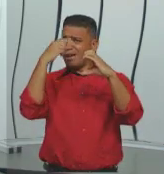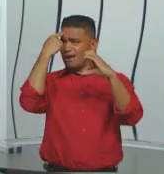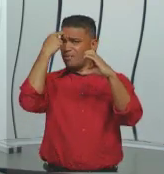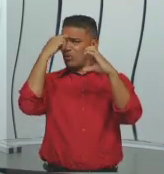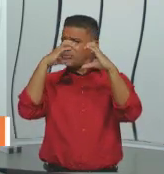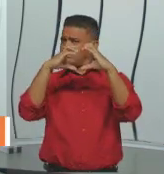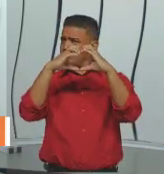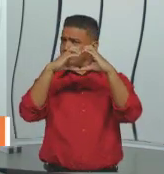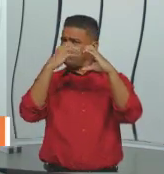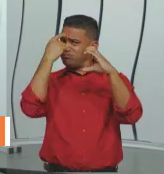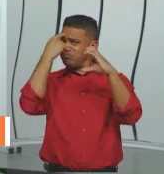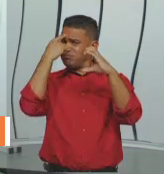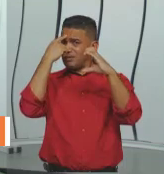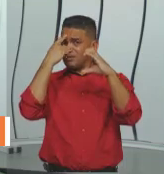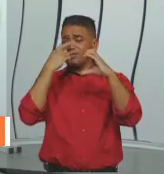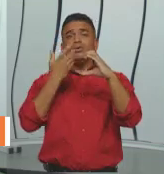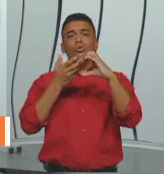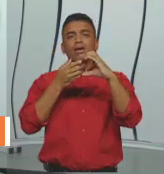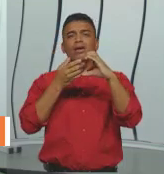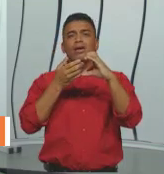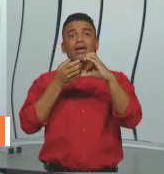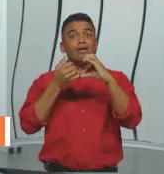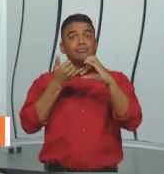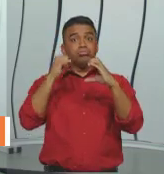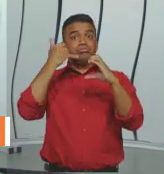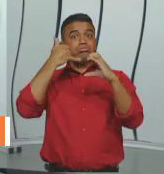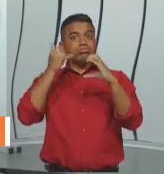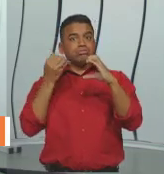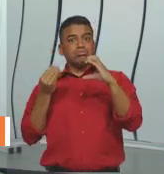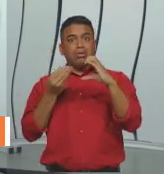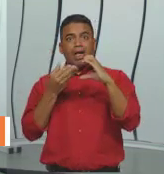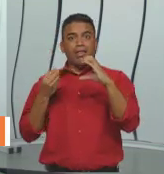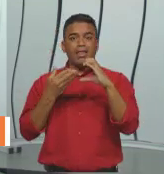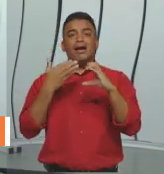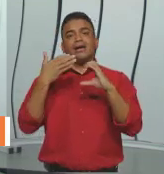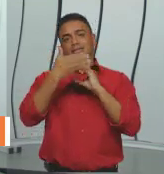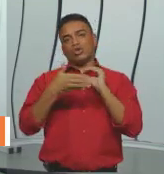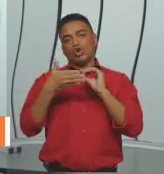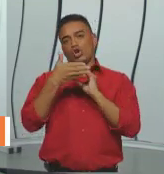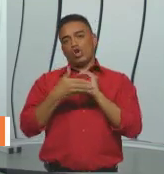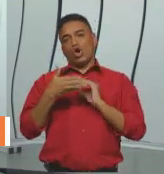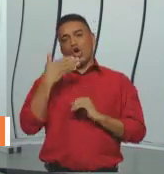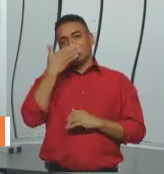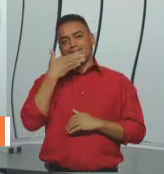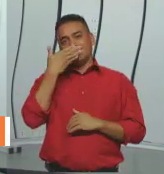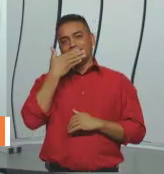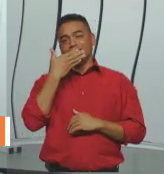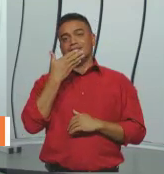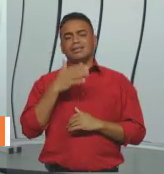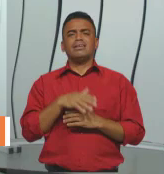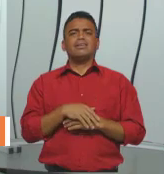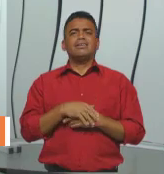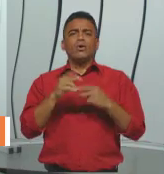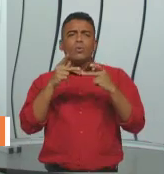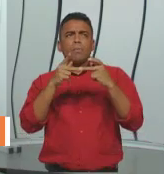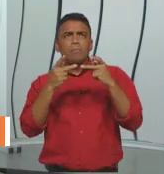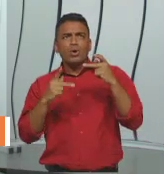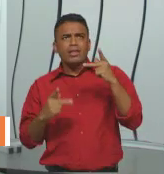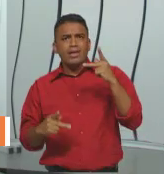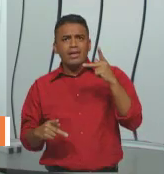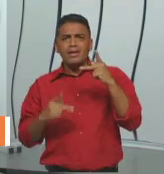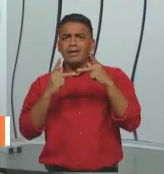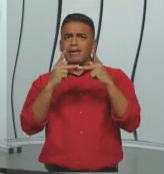basicamente de glicose. Então nós precisamos muito de glicose. Agora, professor, se proteína